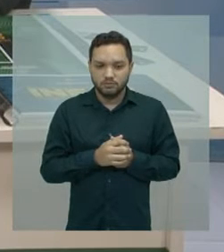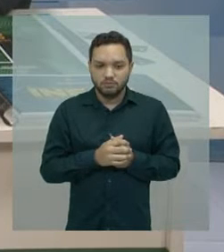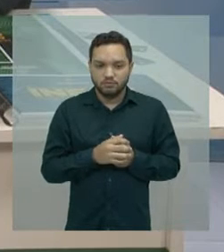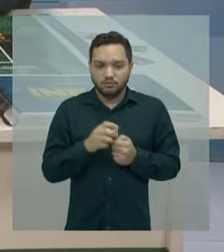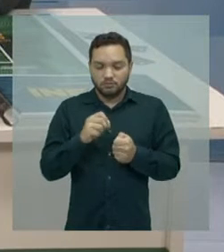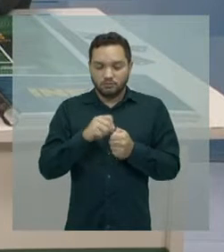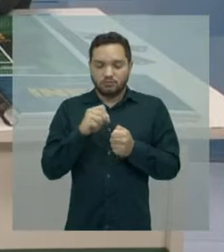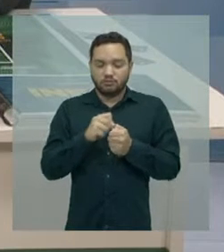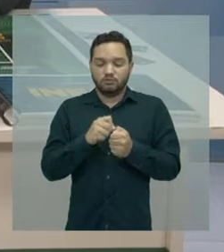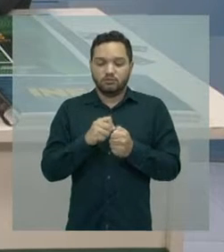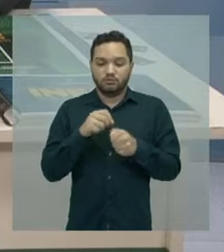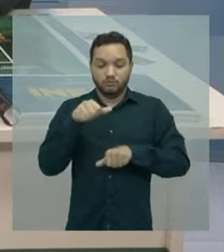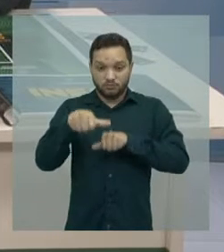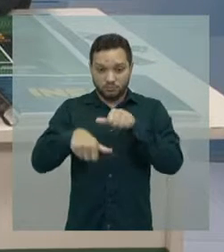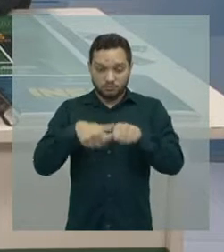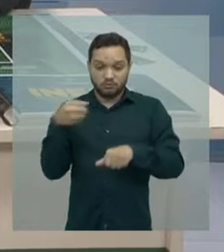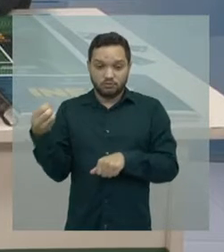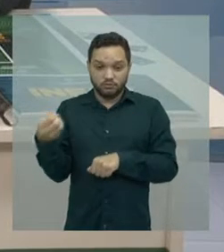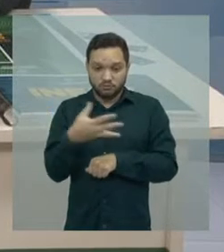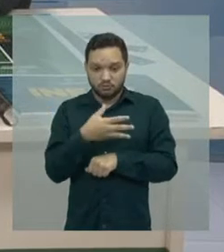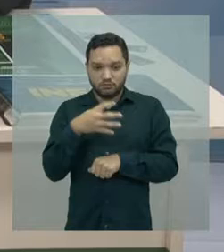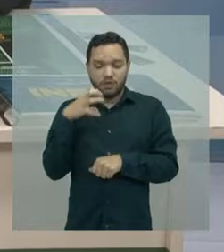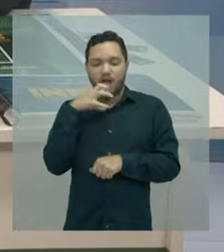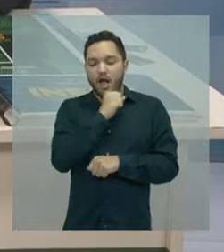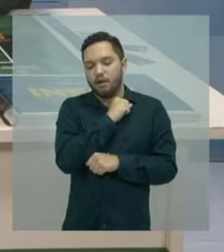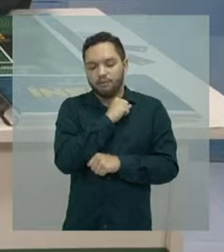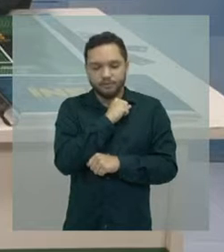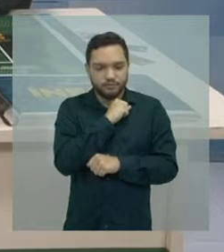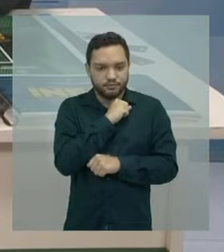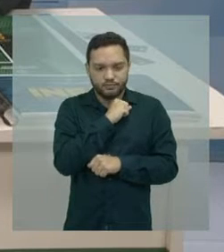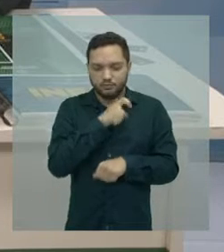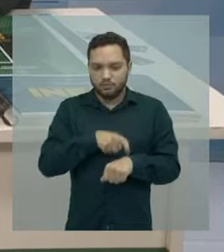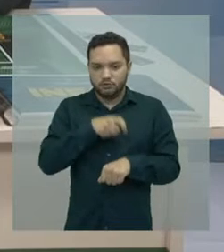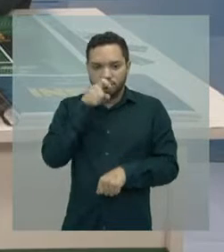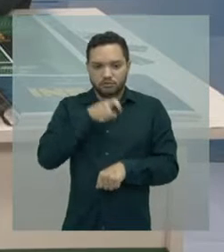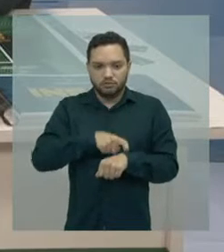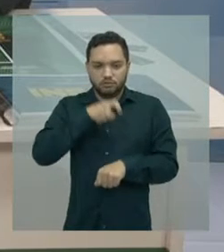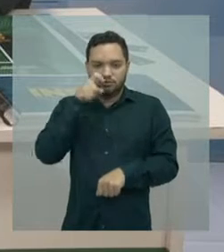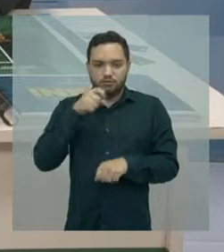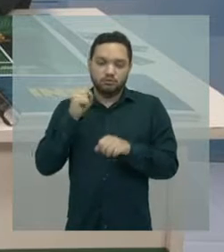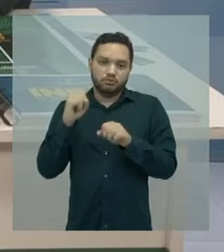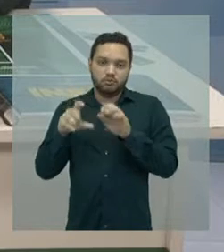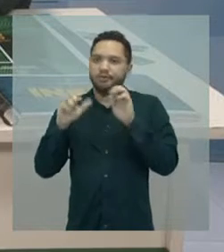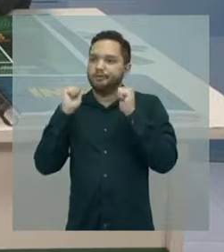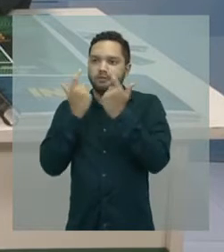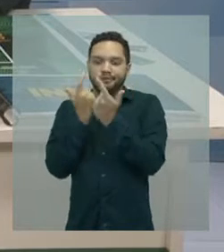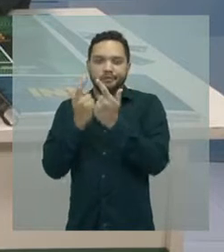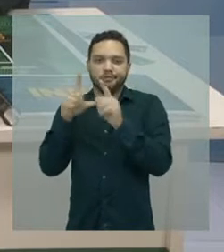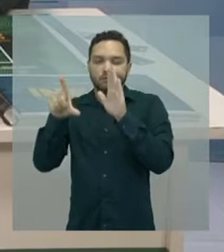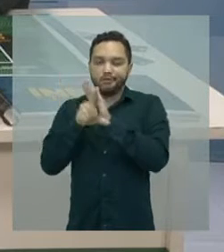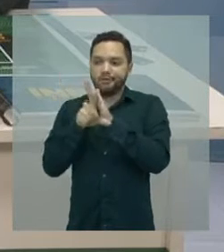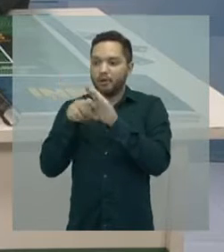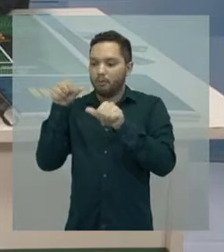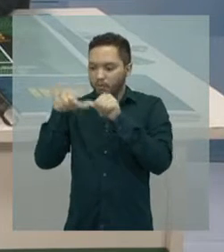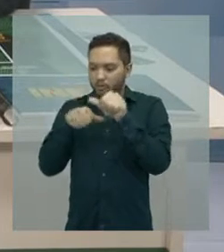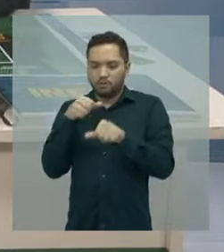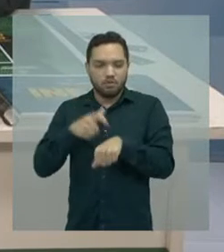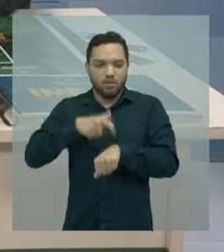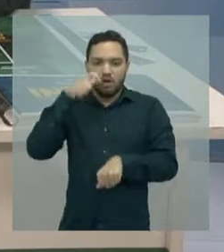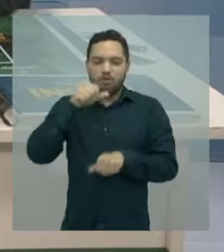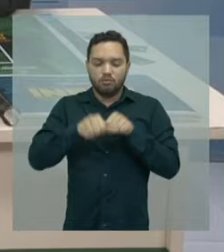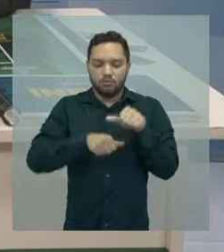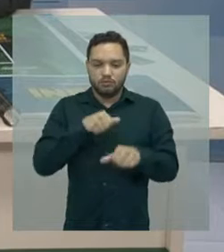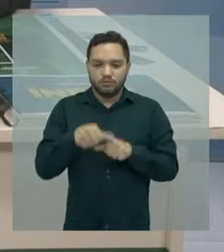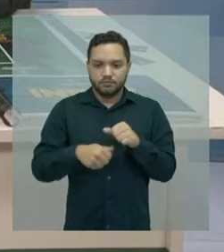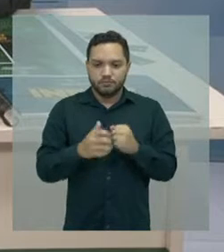essa atualização instantaneamente, né? Instantaneamente. Votou a lei nova na Assembleia, houve uma mudança, é feita a atualização.